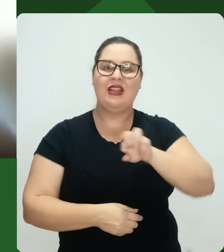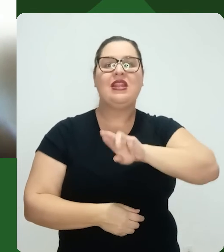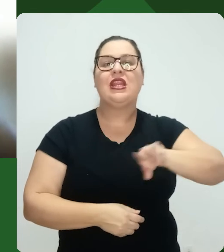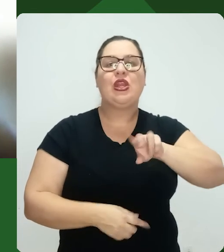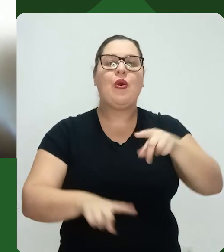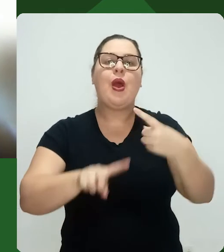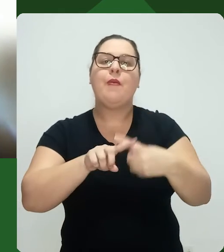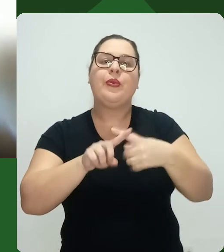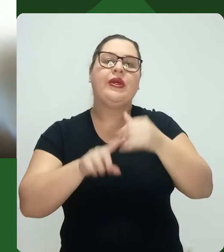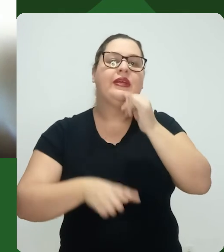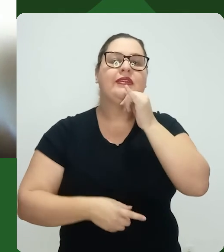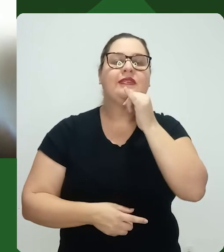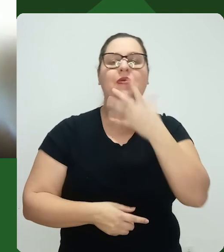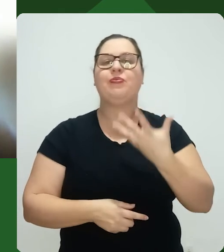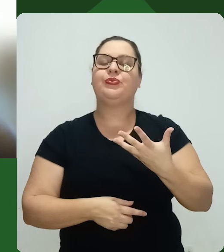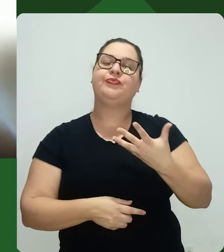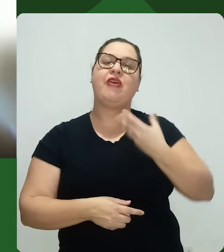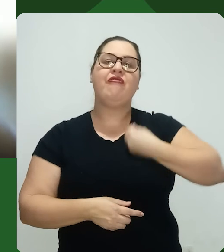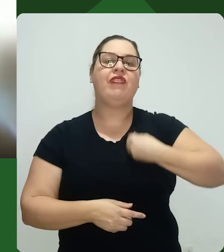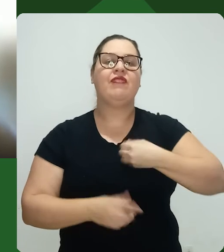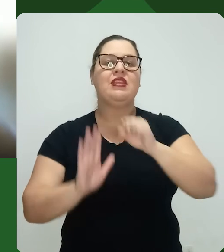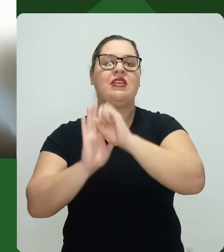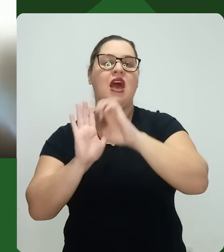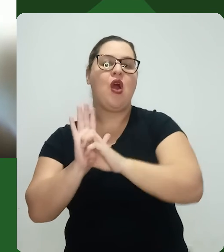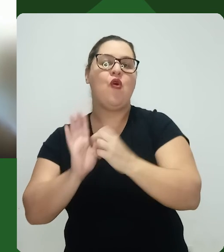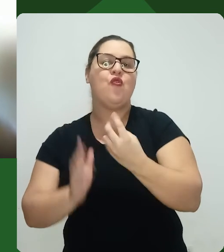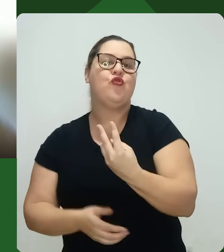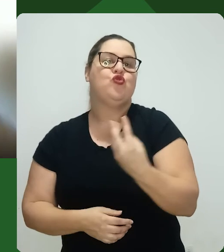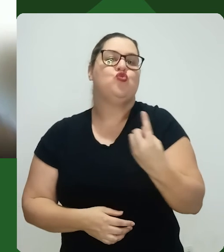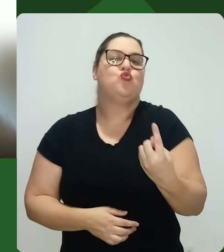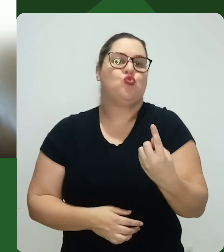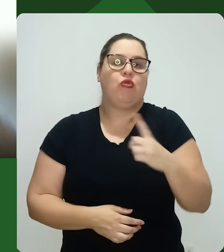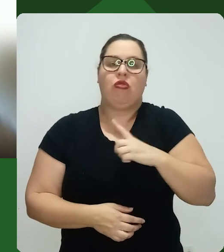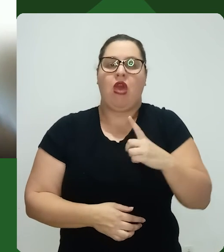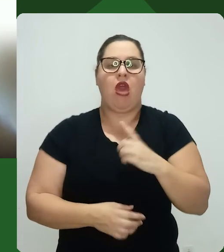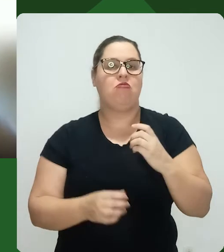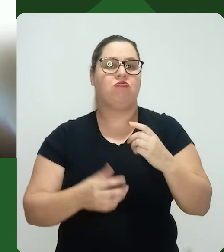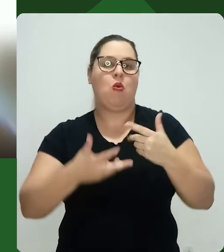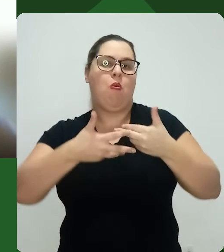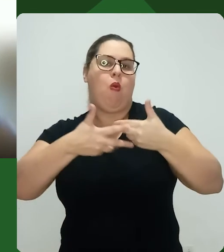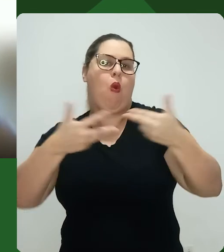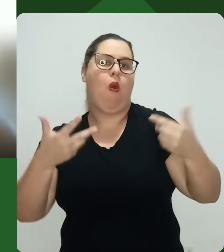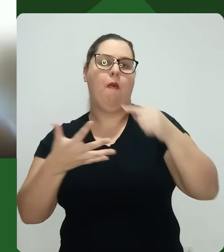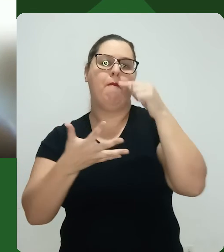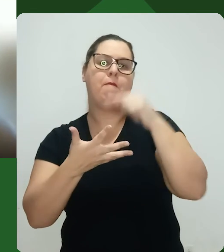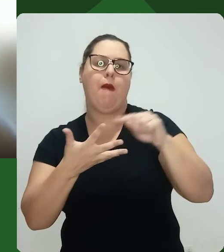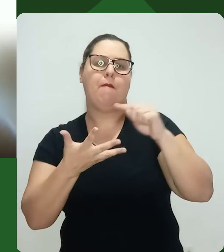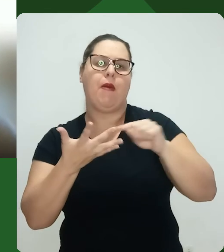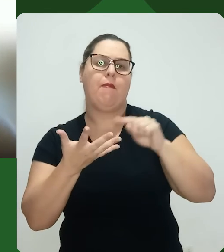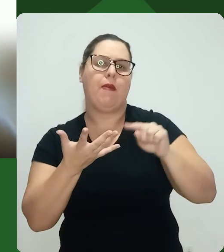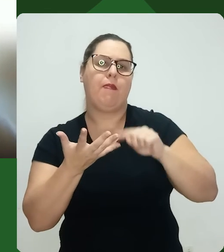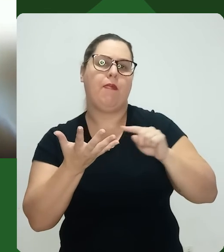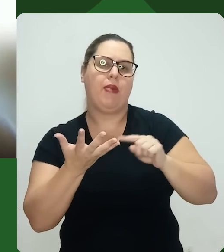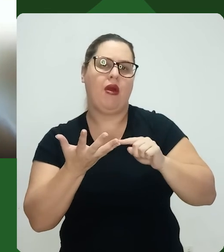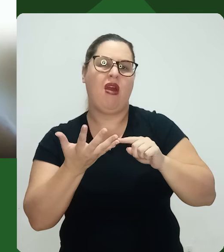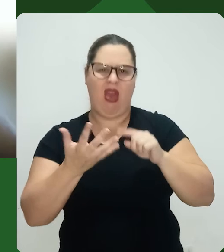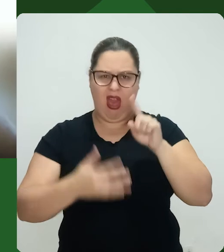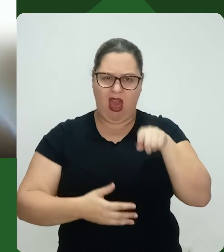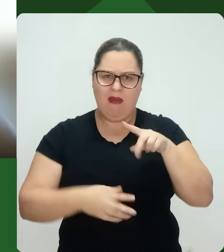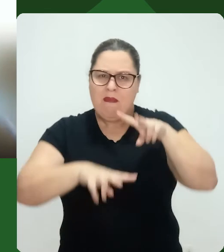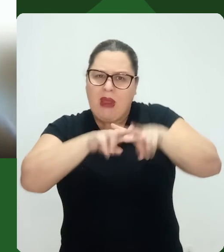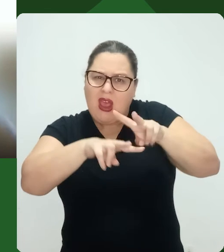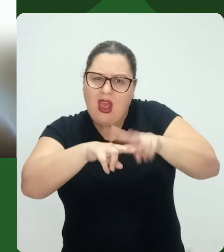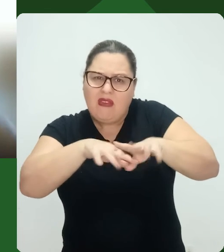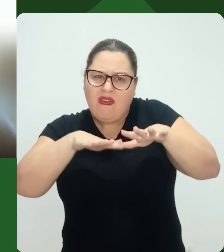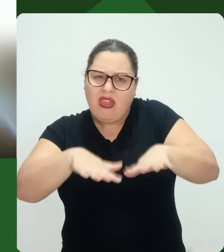também, né? Então, não é porque a gente está vivendo o século XXI, com tudo que ele tem, né, hoje em dia, de bom e de ruim,